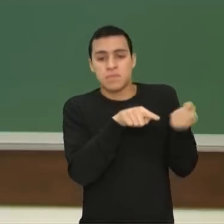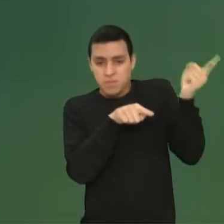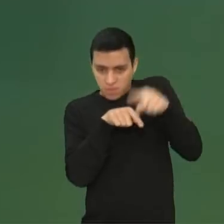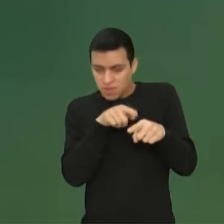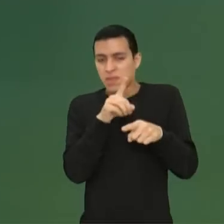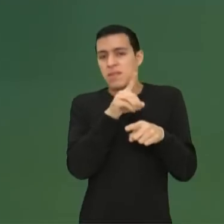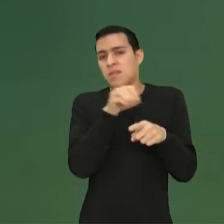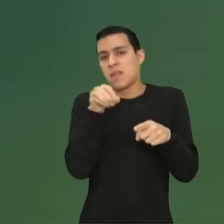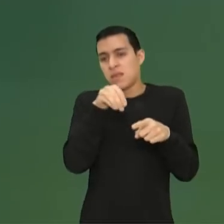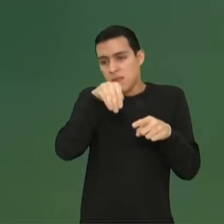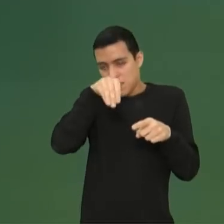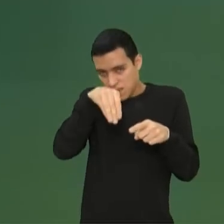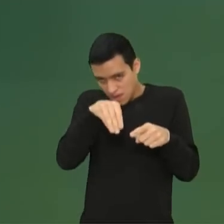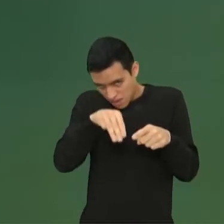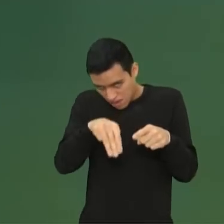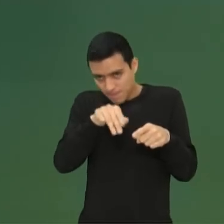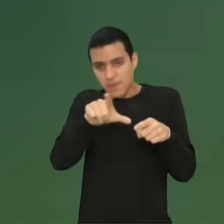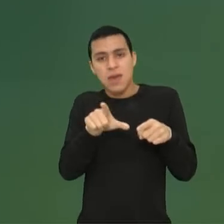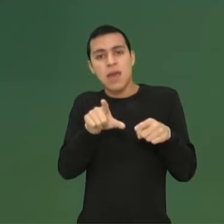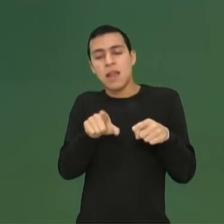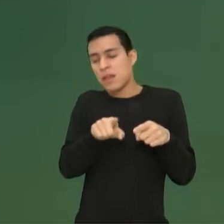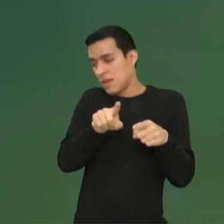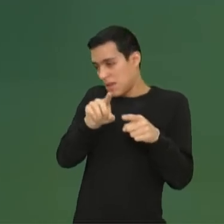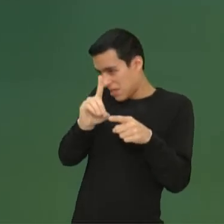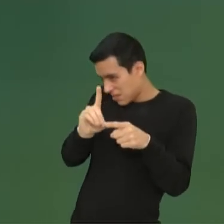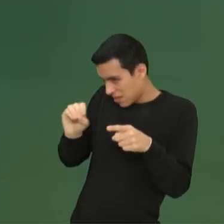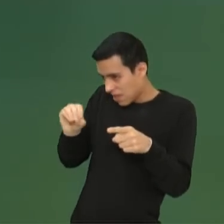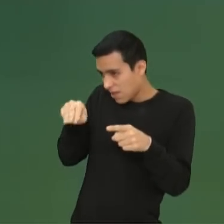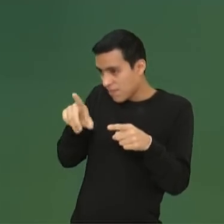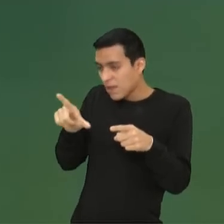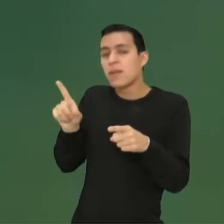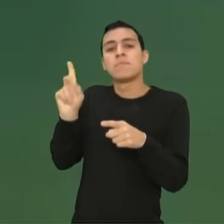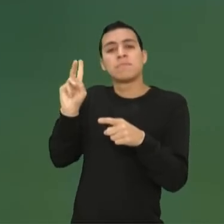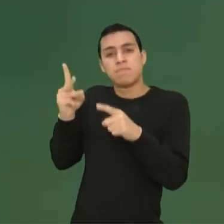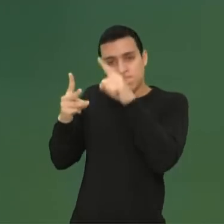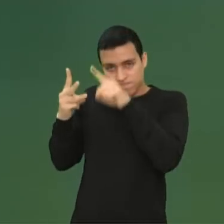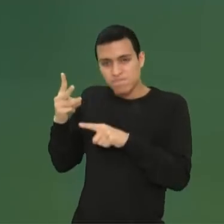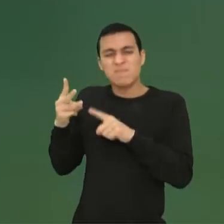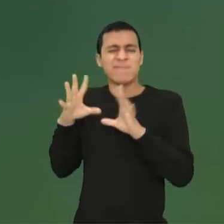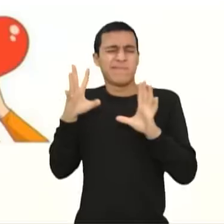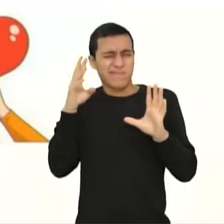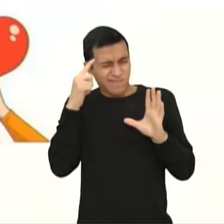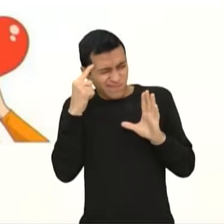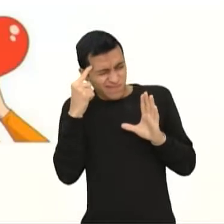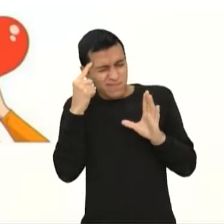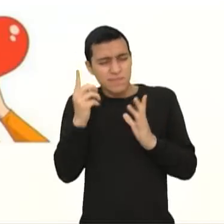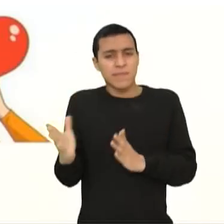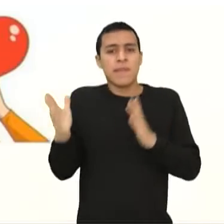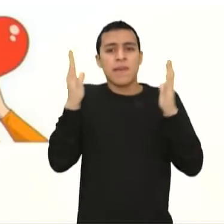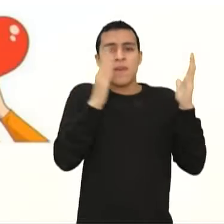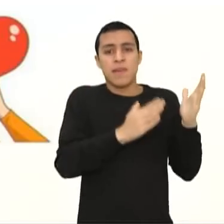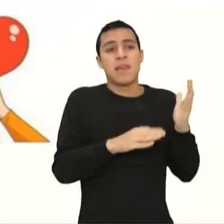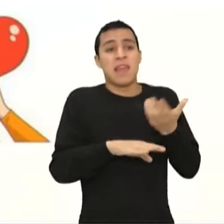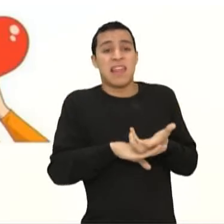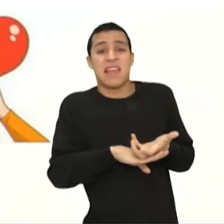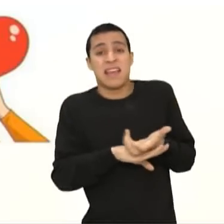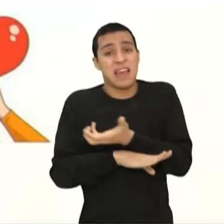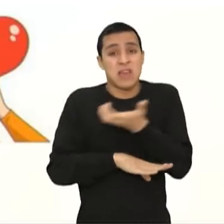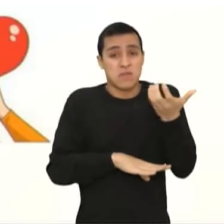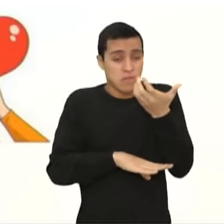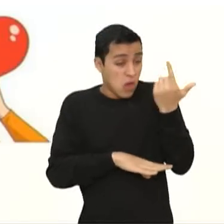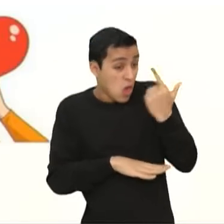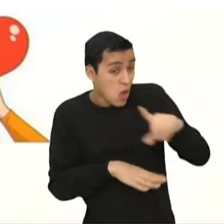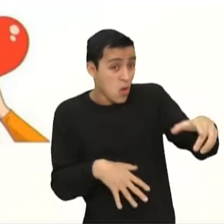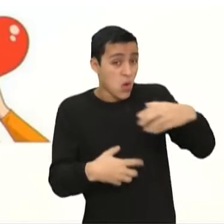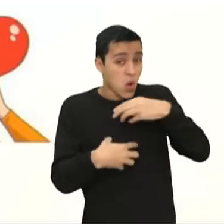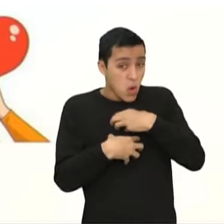eu vou ter 100 ml na segunda e 100 ml na terceira. Já no estado gasoso, é um outro estado.